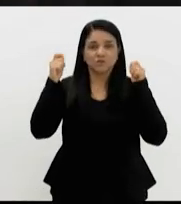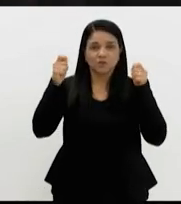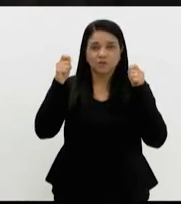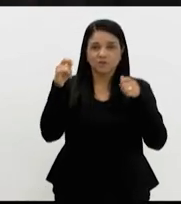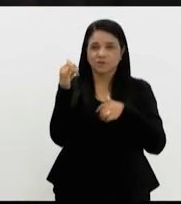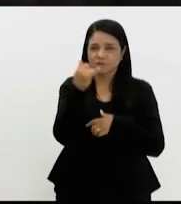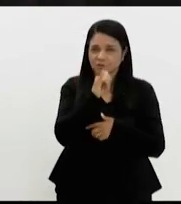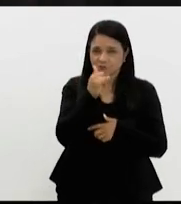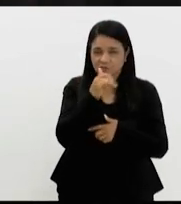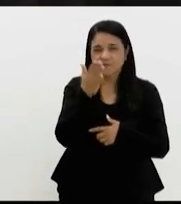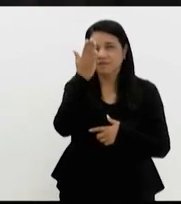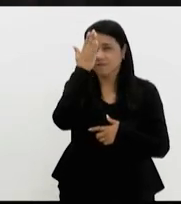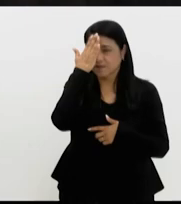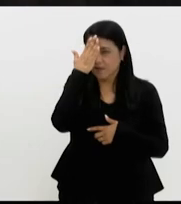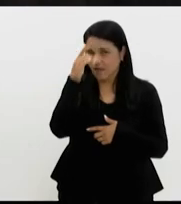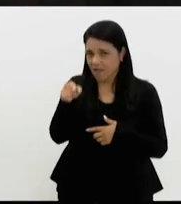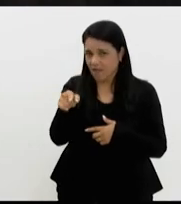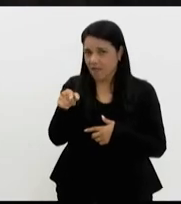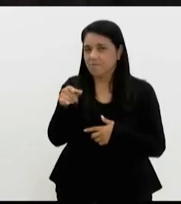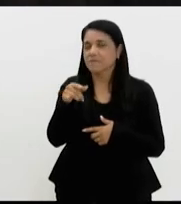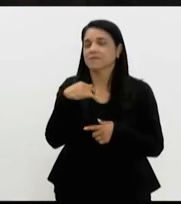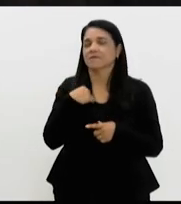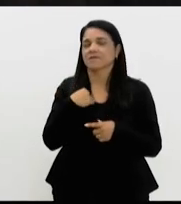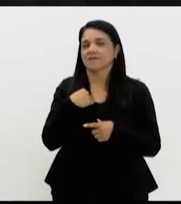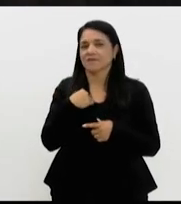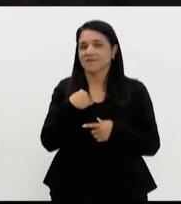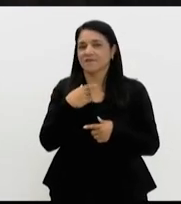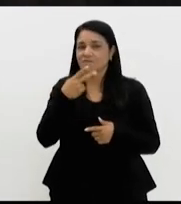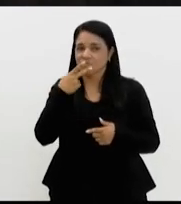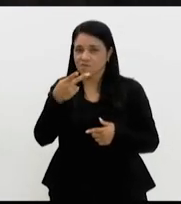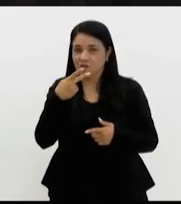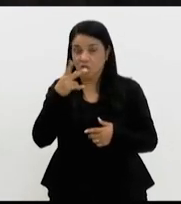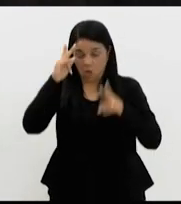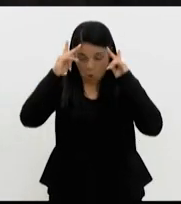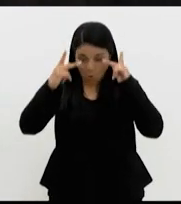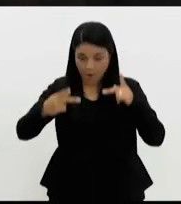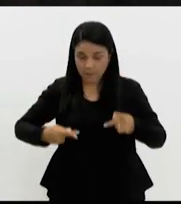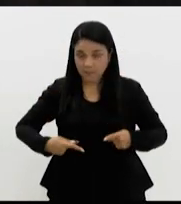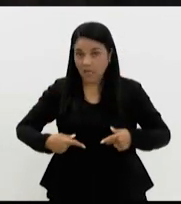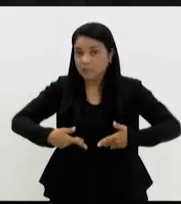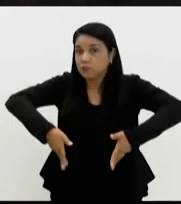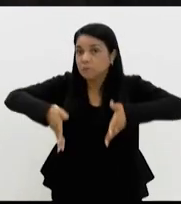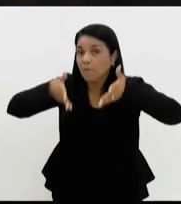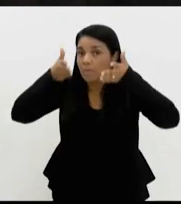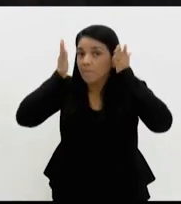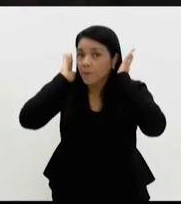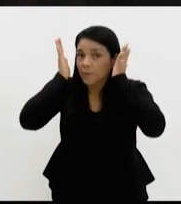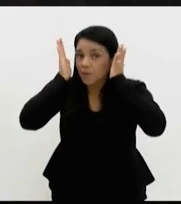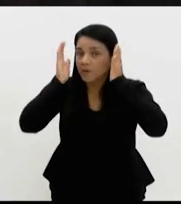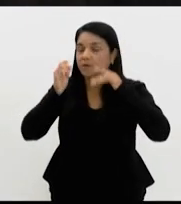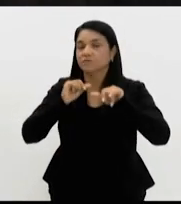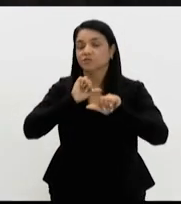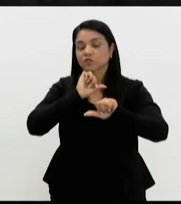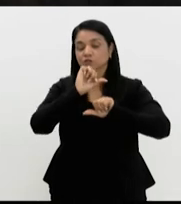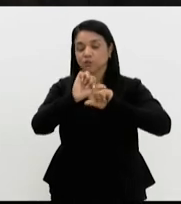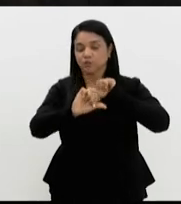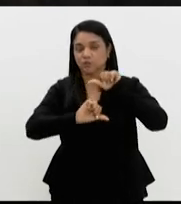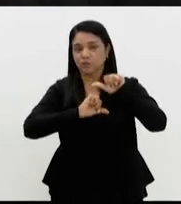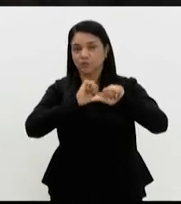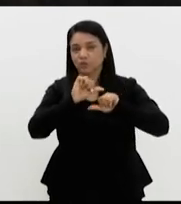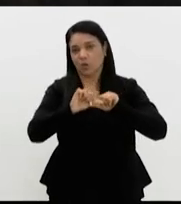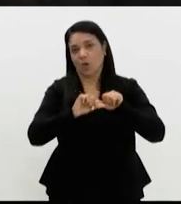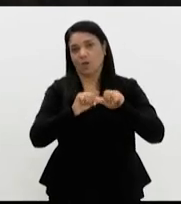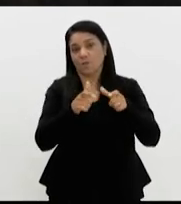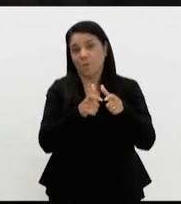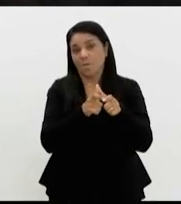é burra, dizia Nelson Rodrigues. Então está sendo trocado por maioria